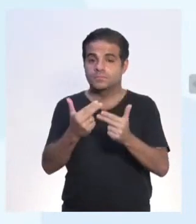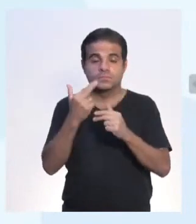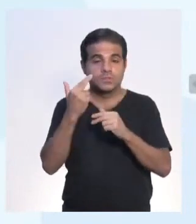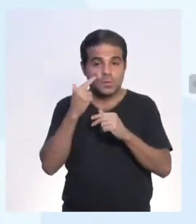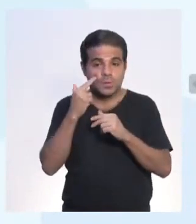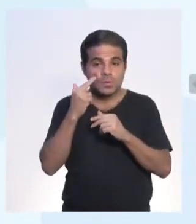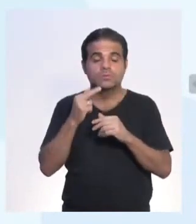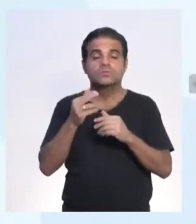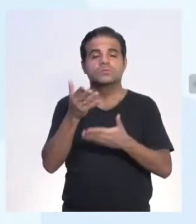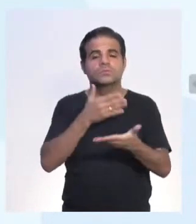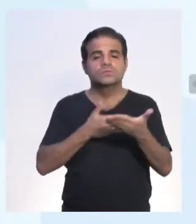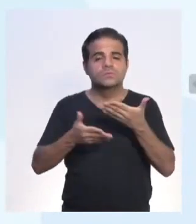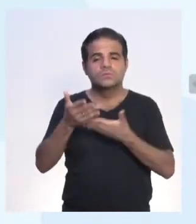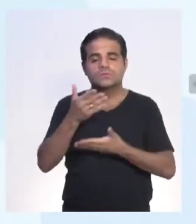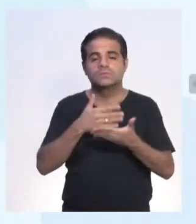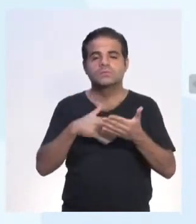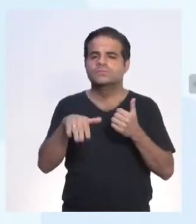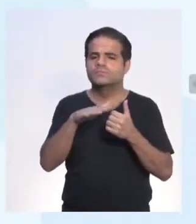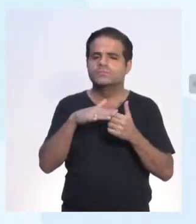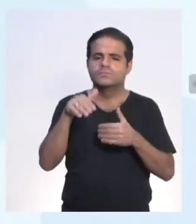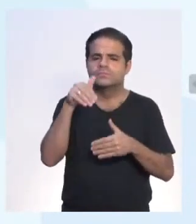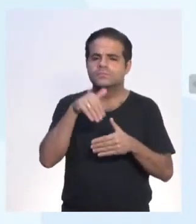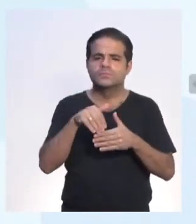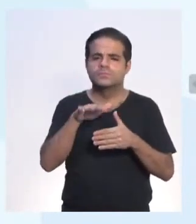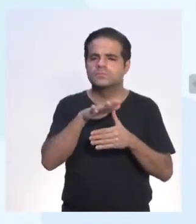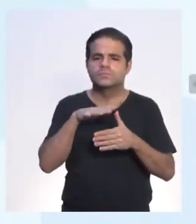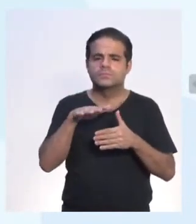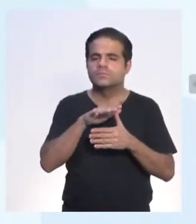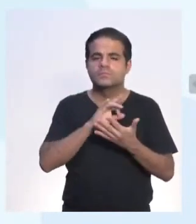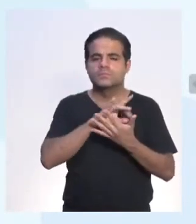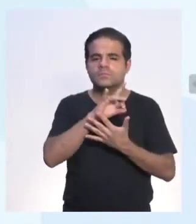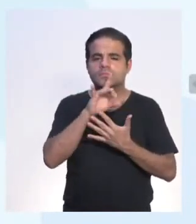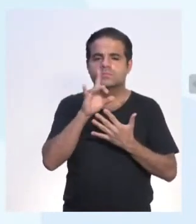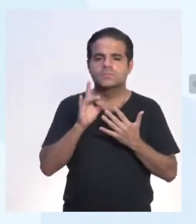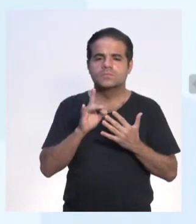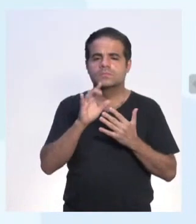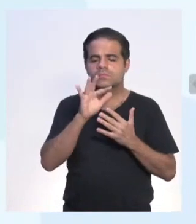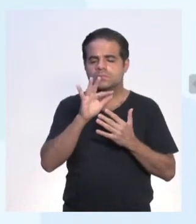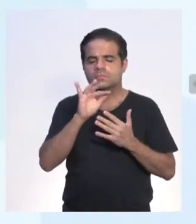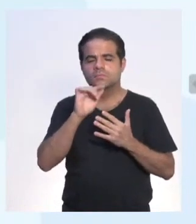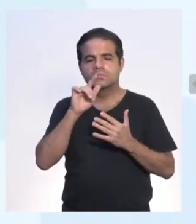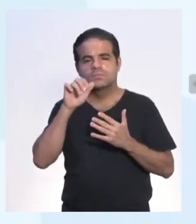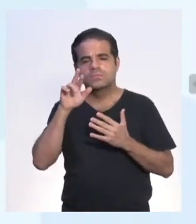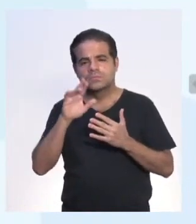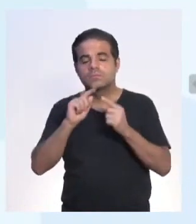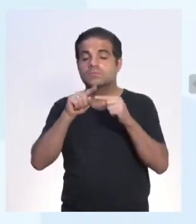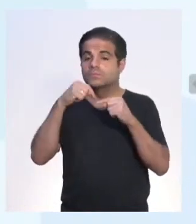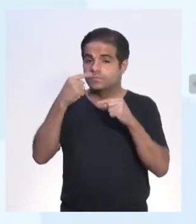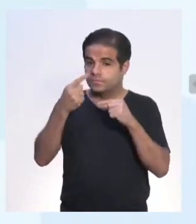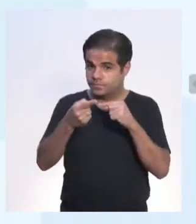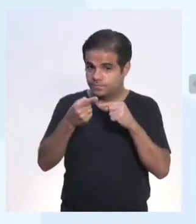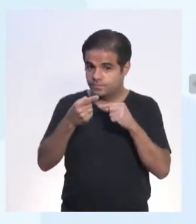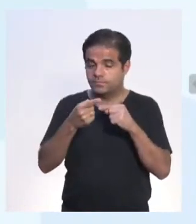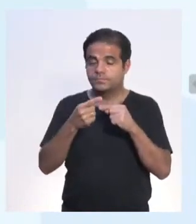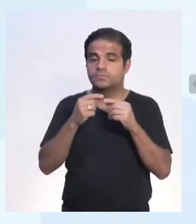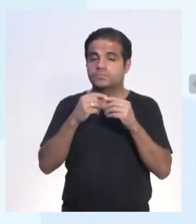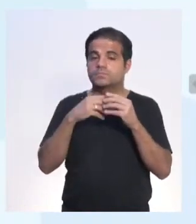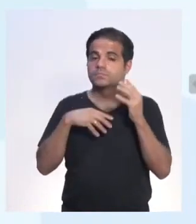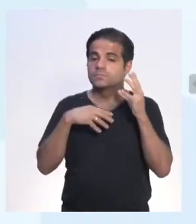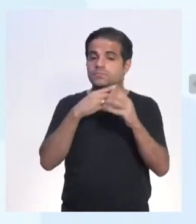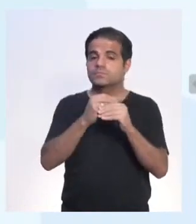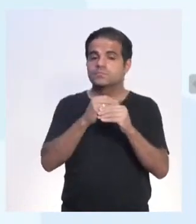roxo em relação à parte inteira para cada figura. Depois, complete